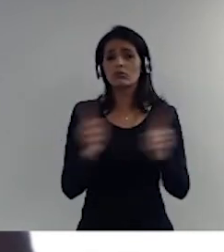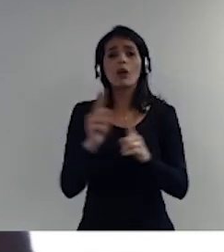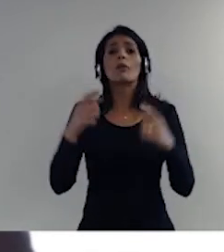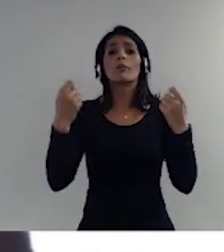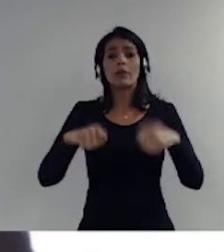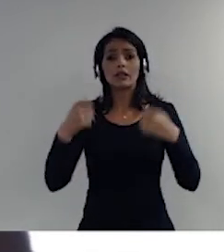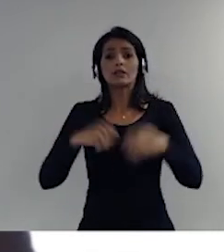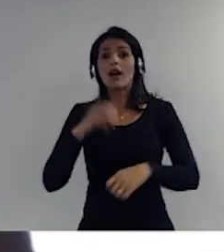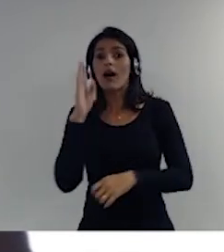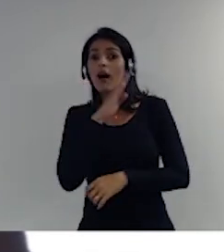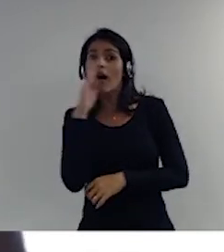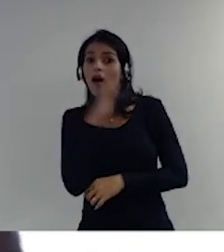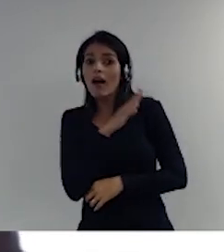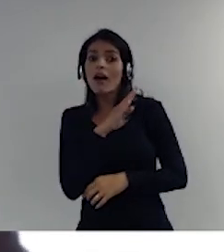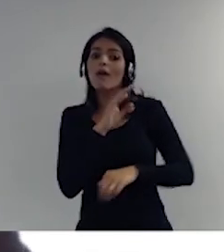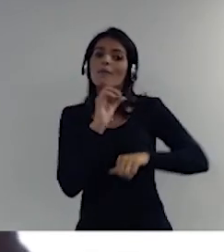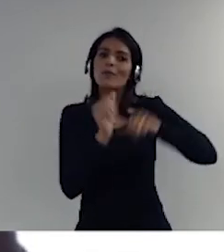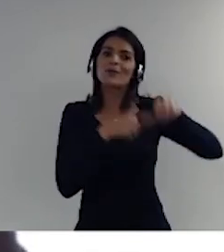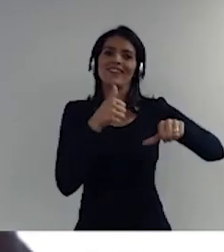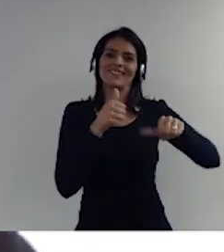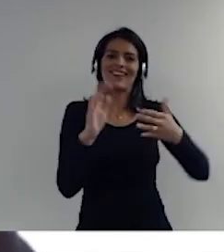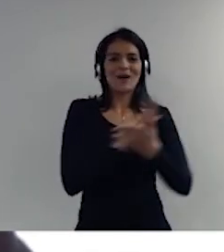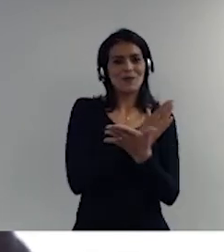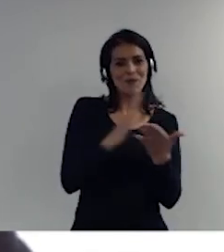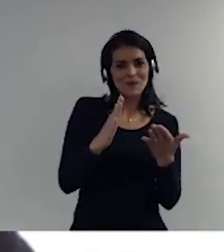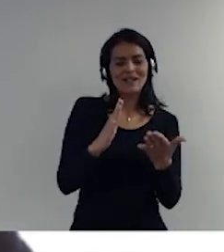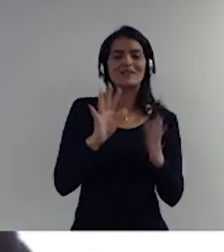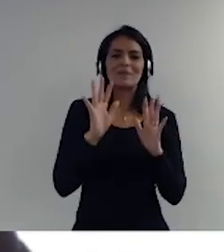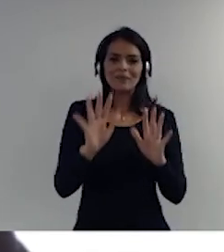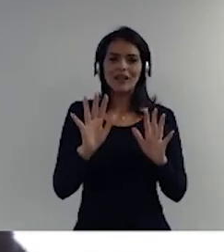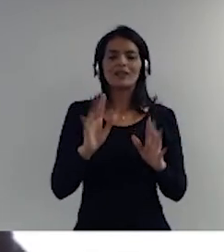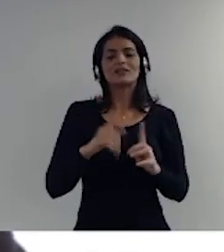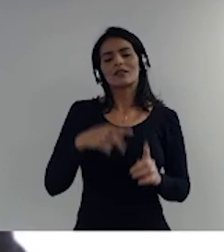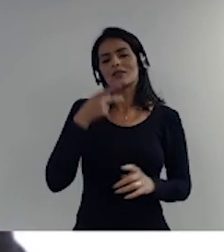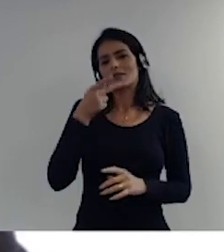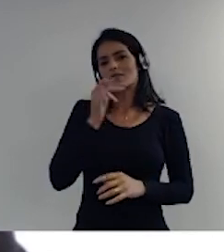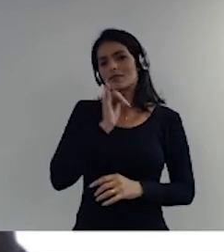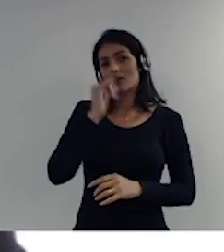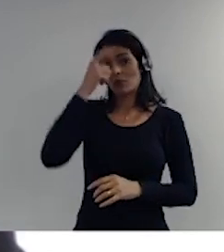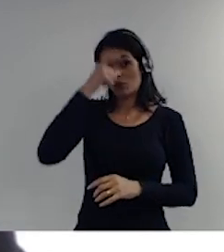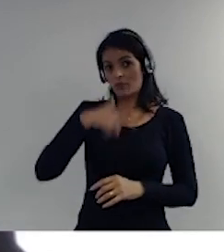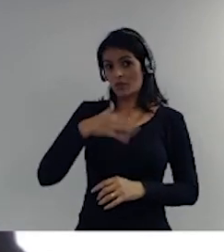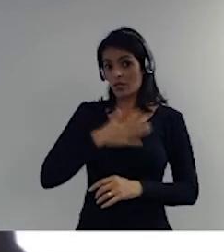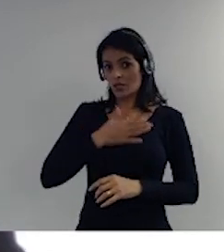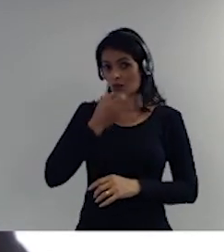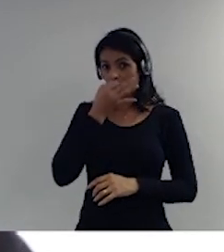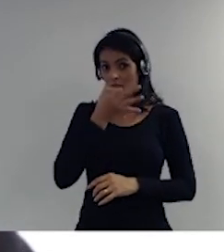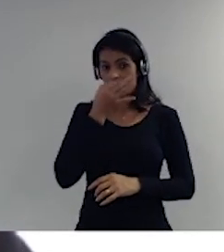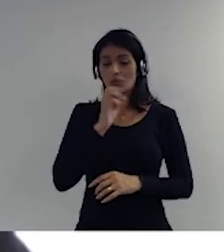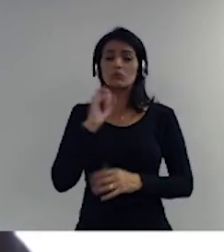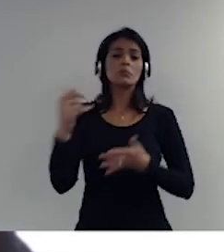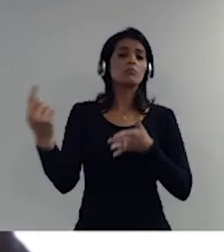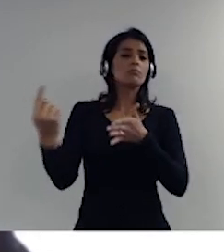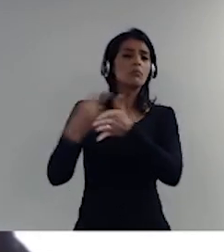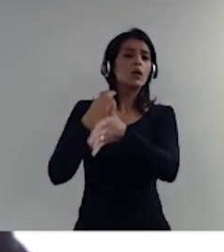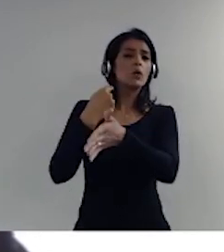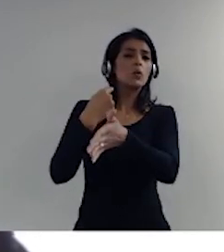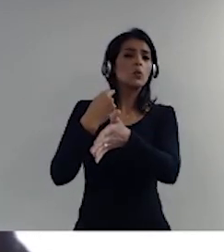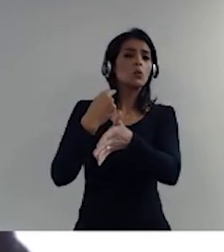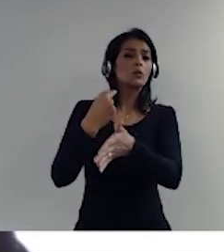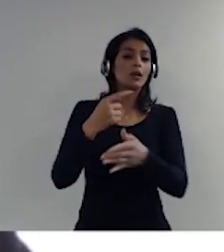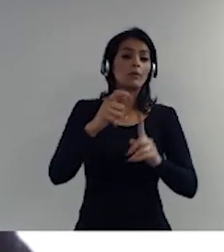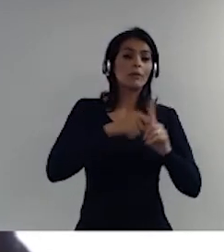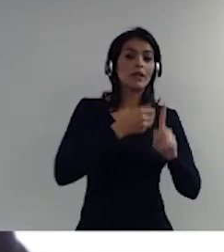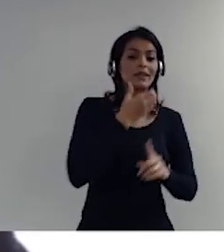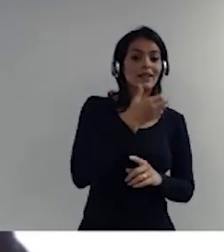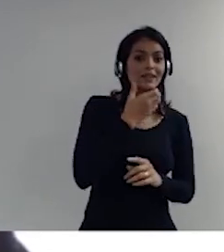algumas tendências, né? Talvez, eu falo, evidentemente, só por mim, mas se me perguntassem em